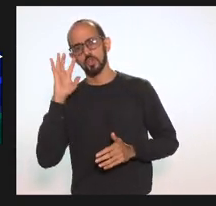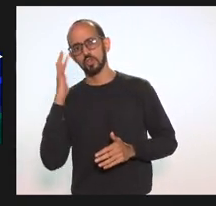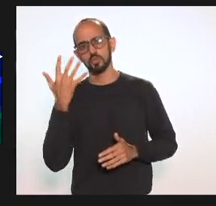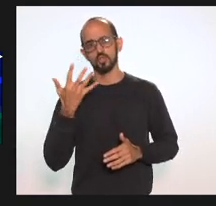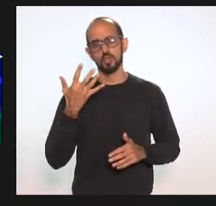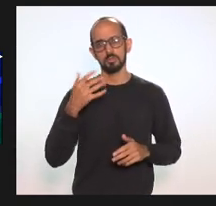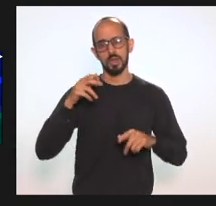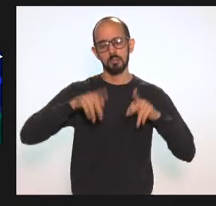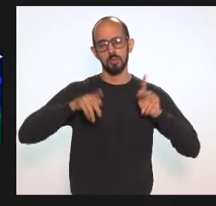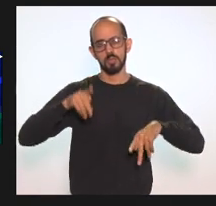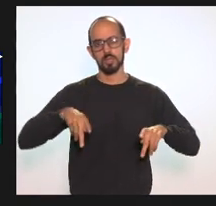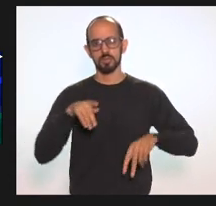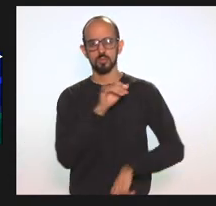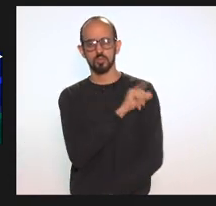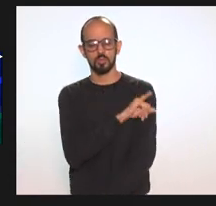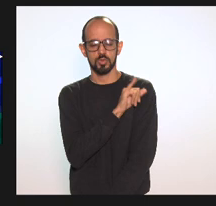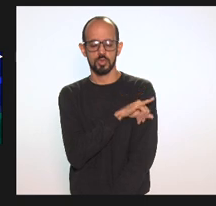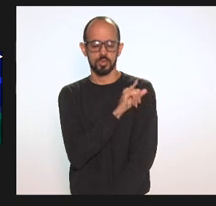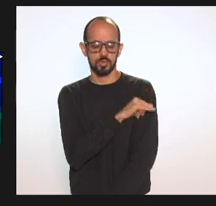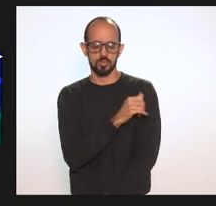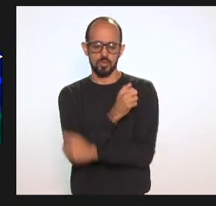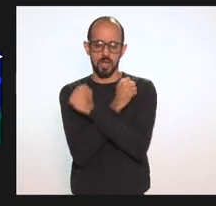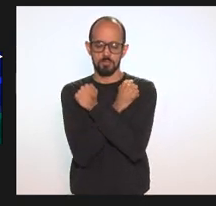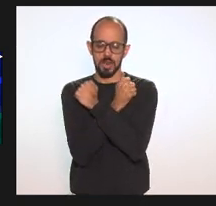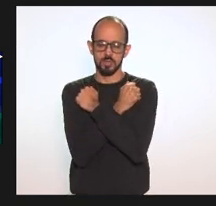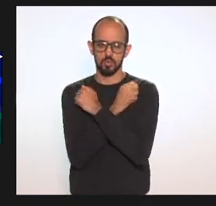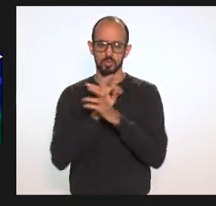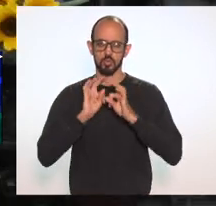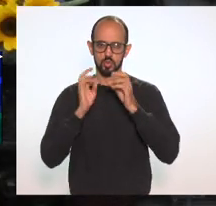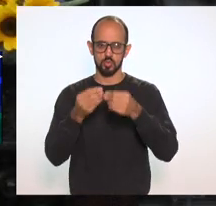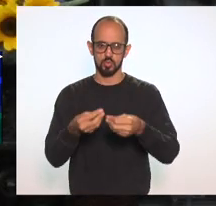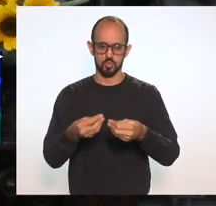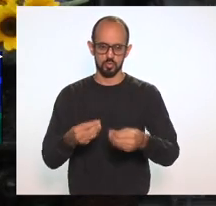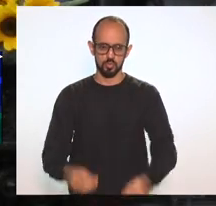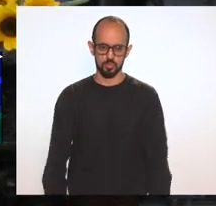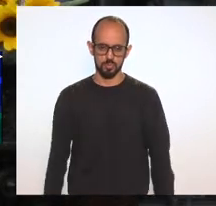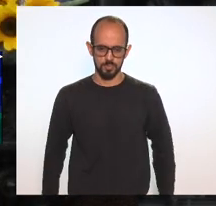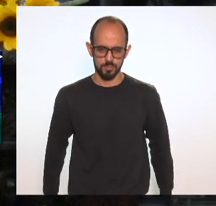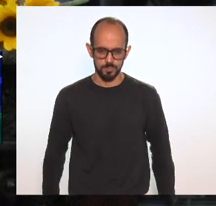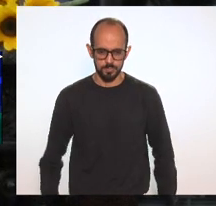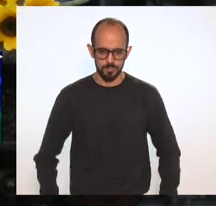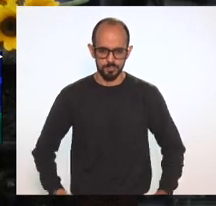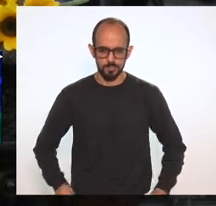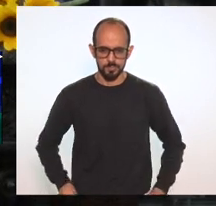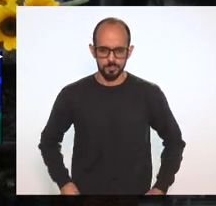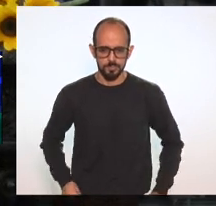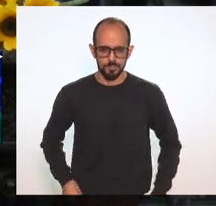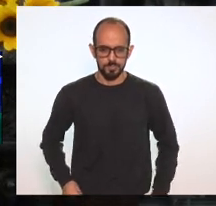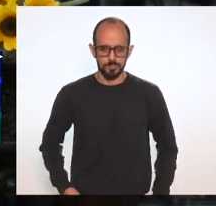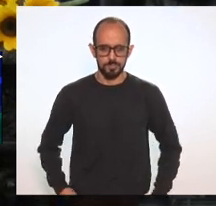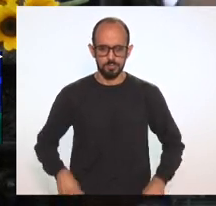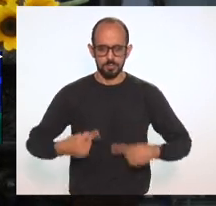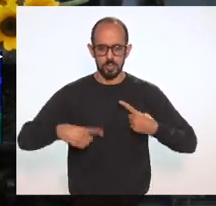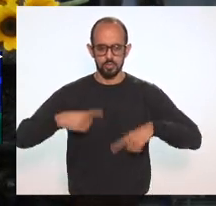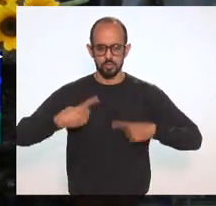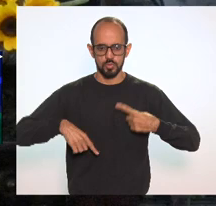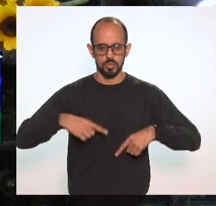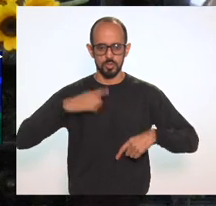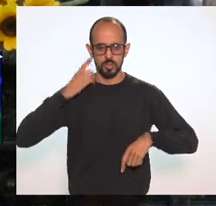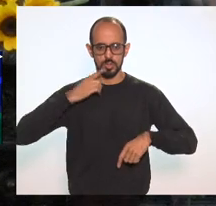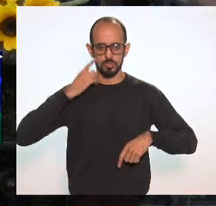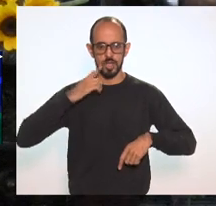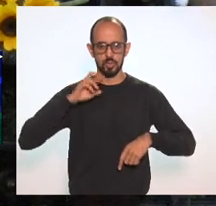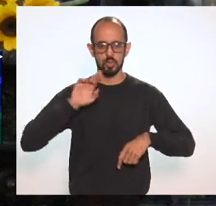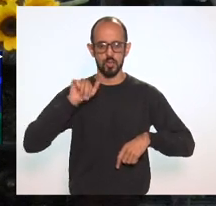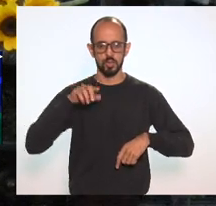para a população do estado do Rio de Janeiro um abraço a todos e para discutir Deputado Rodrigo